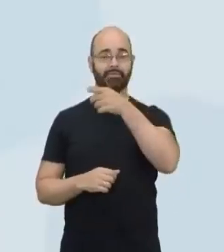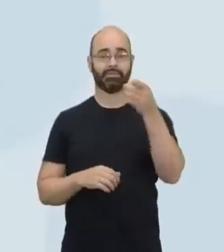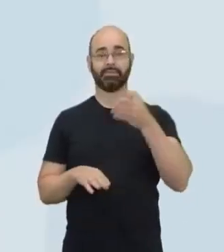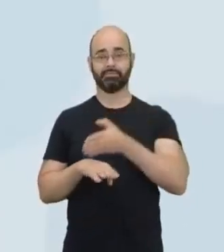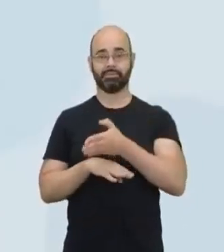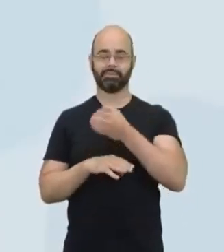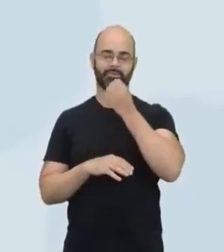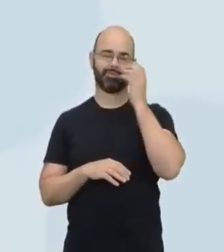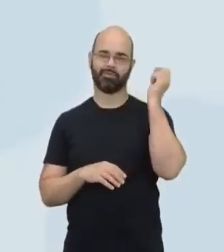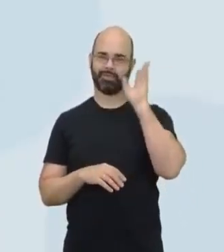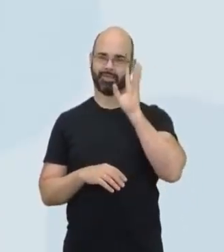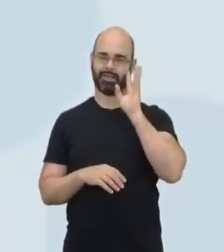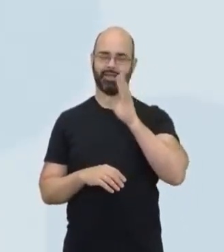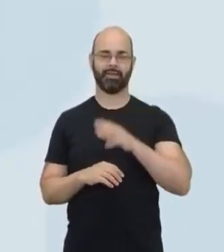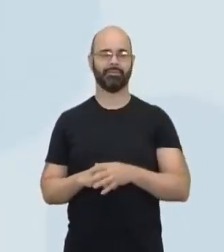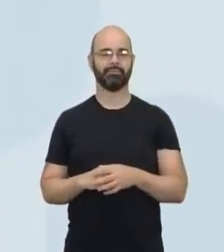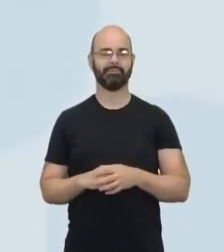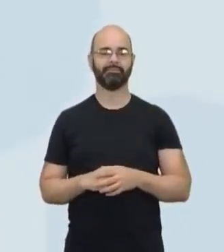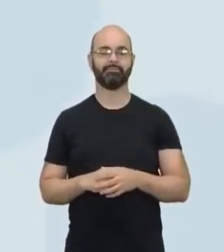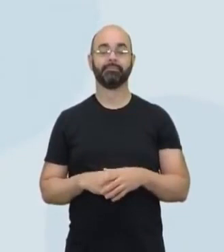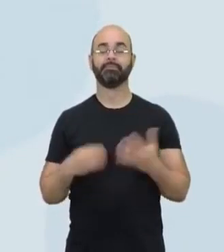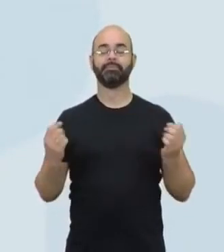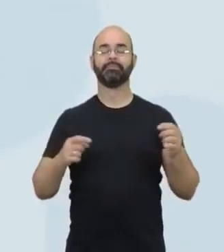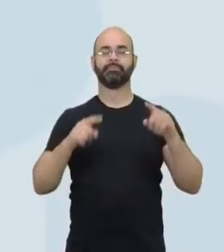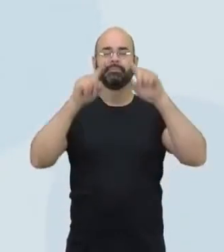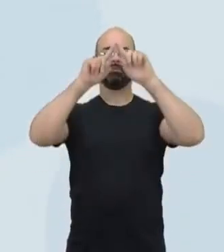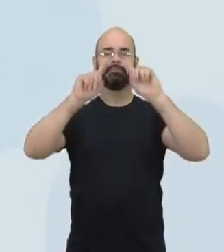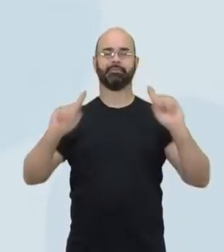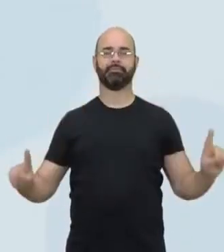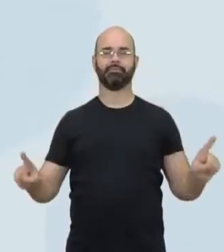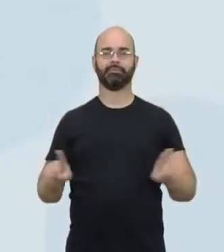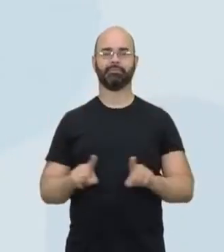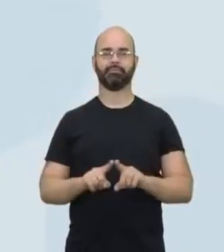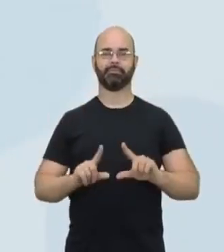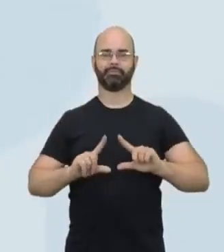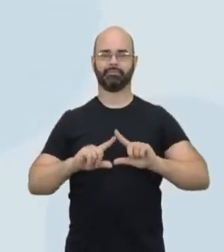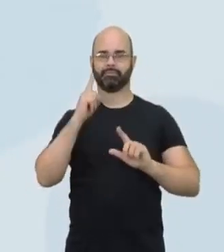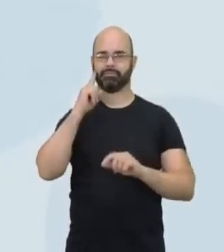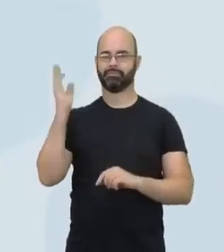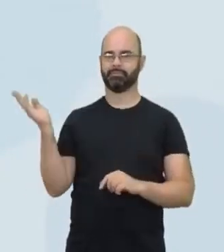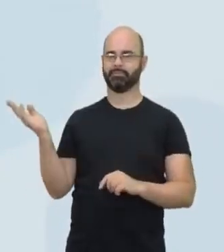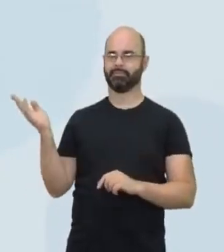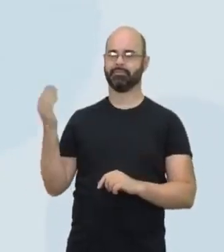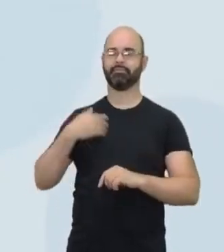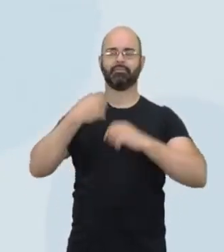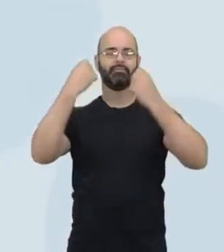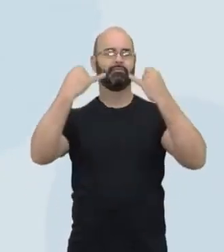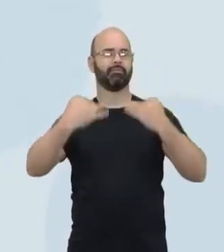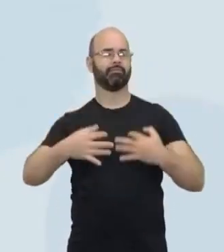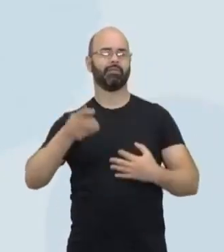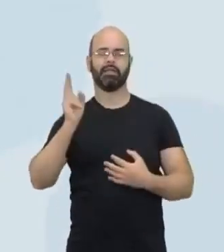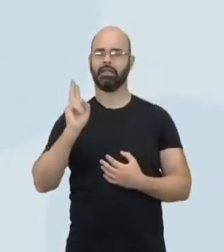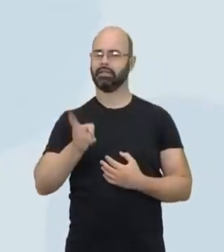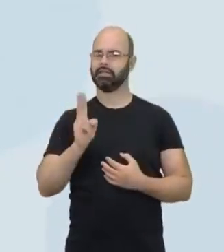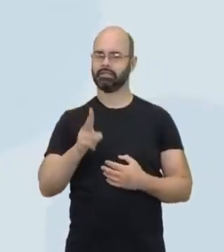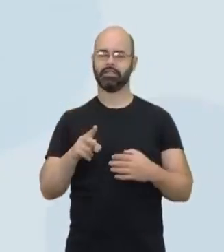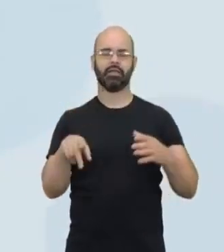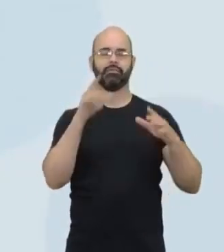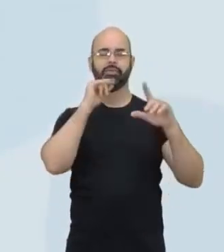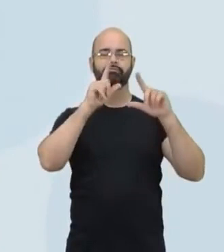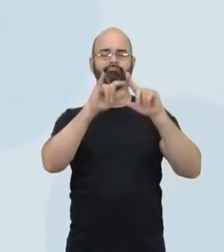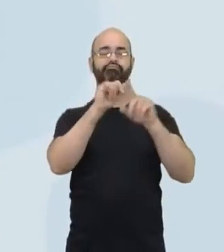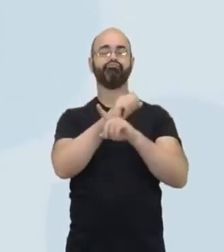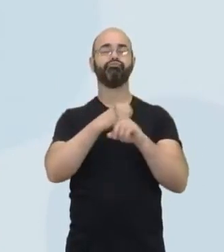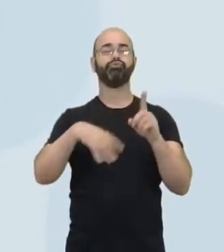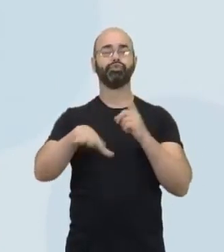gente. Eu trouxe aqui a pirâmide, né? Essa pirâmide a gente sempre explica um pouco da composição social através